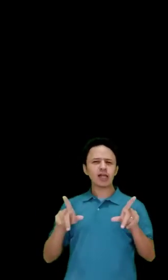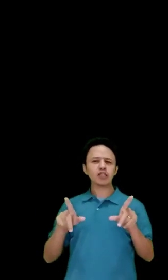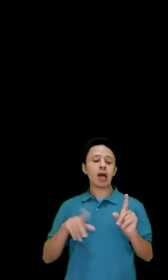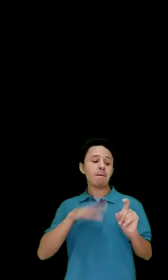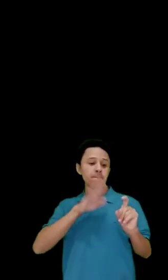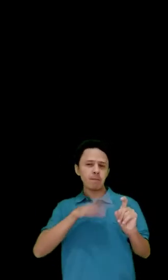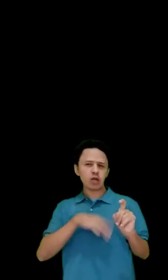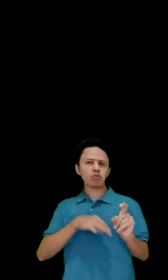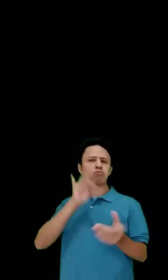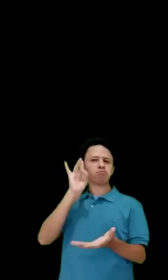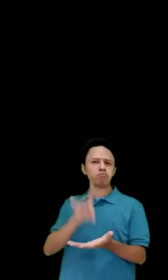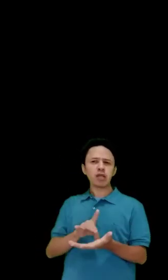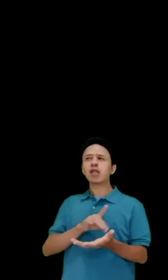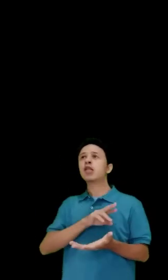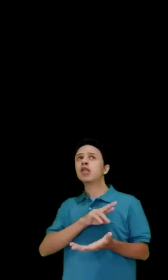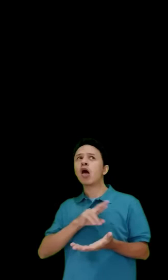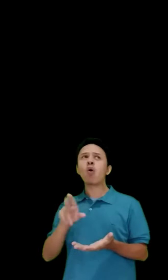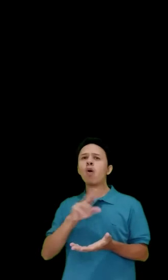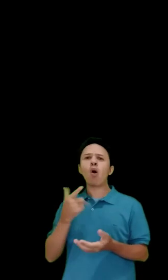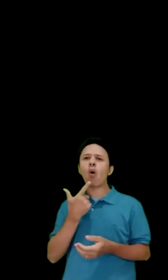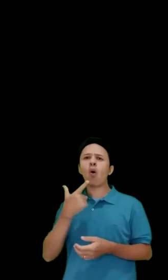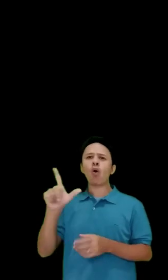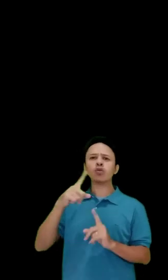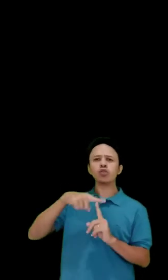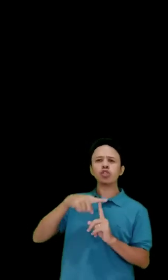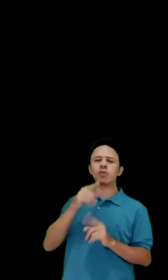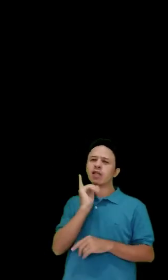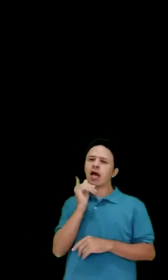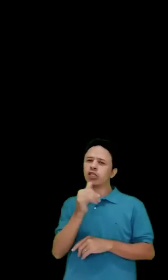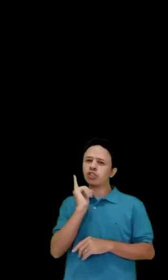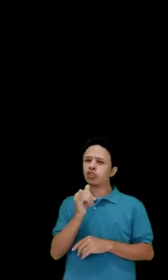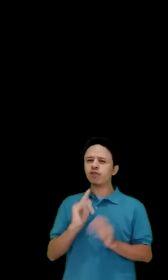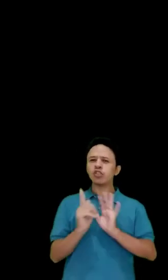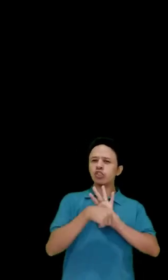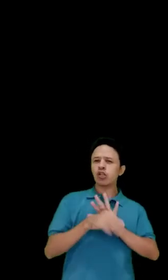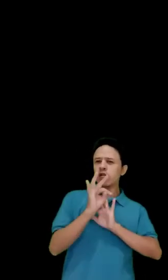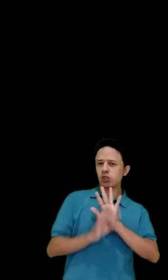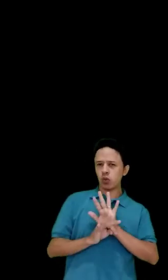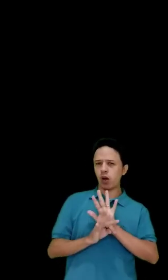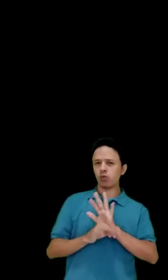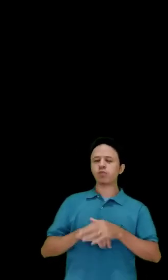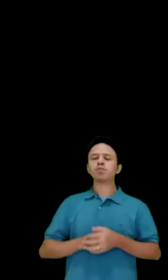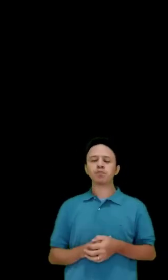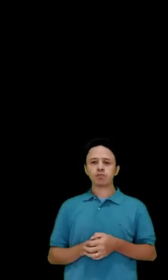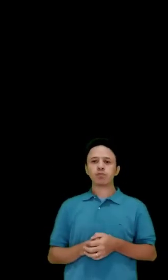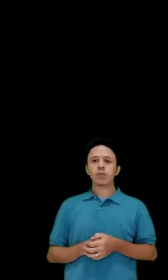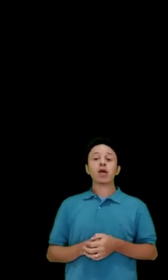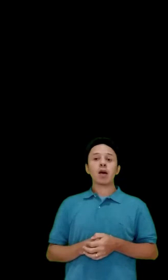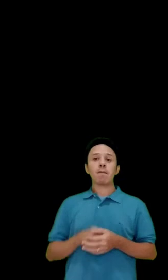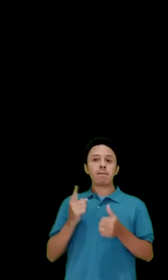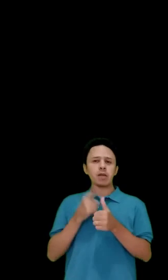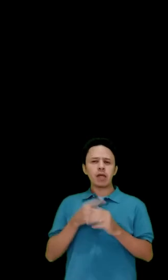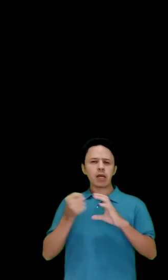de um mito, e não outro tipo de narrativa, outro tipo de gênero textual.